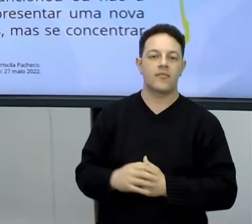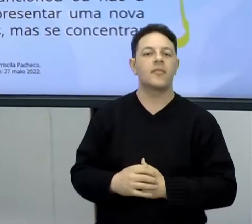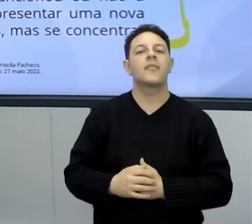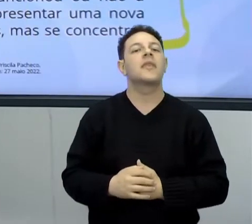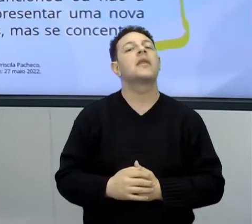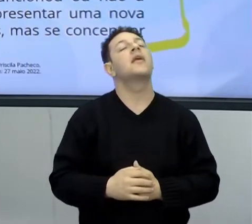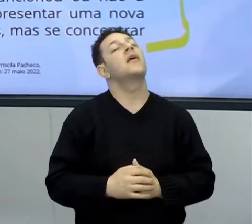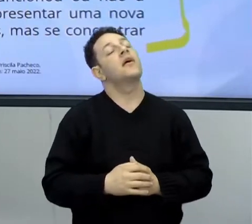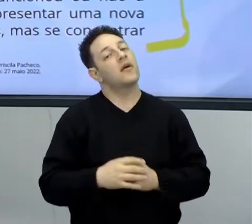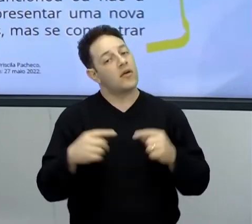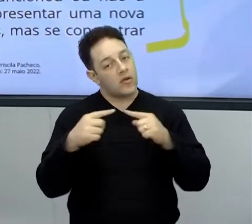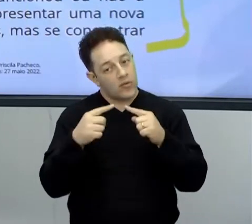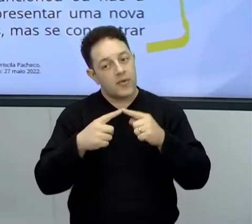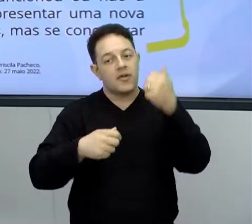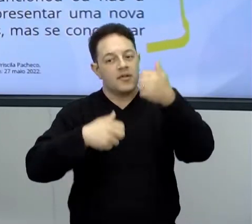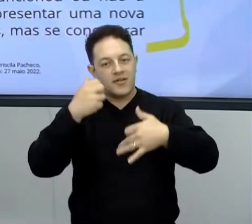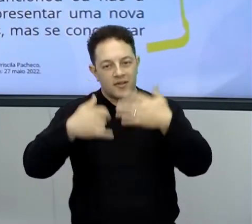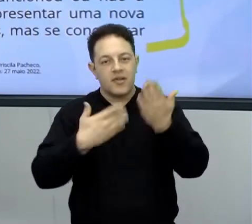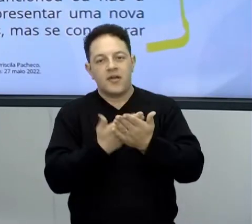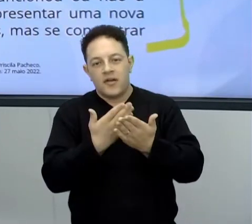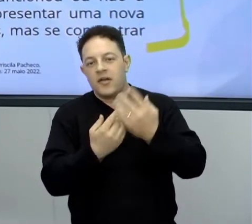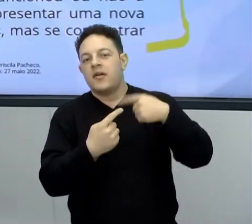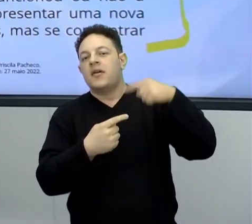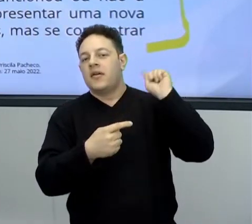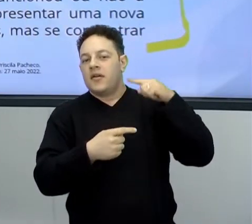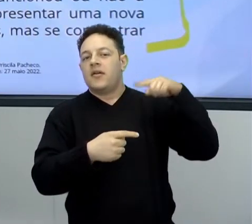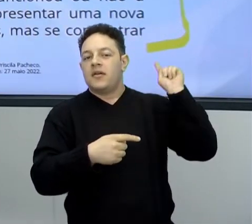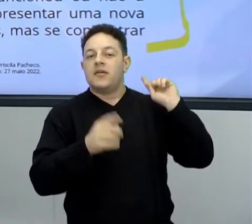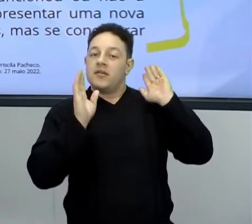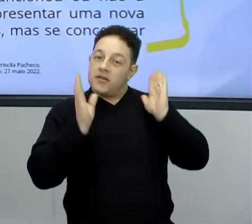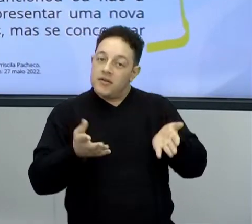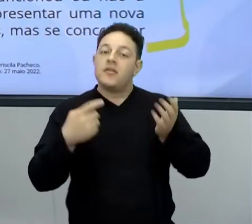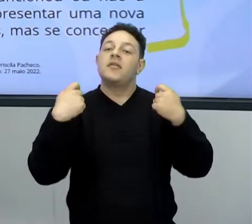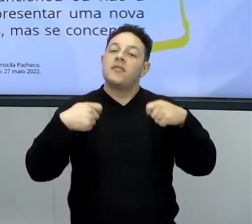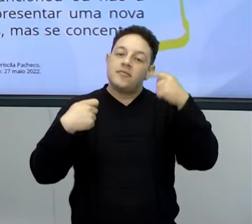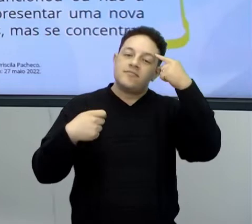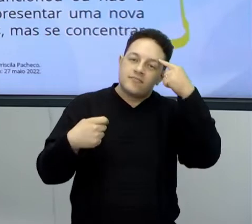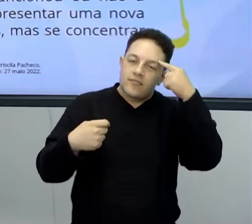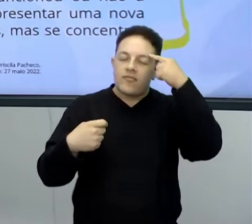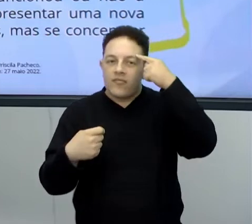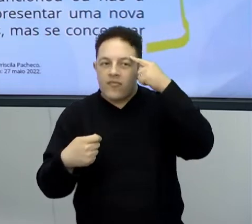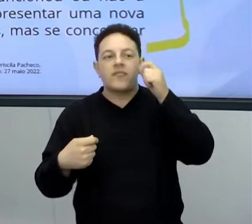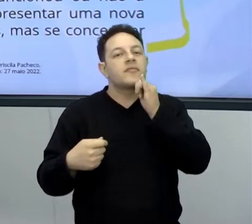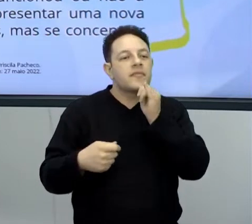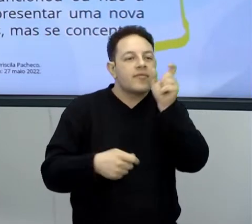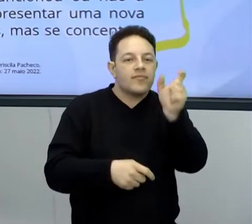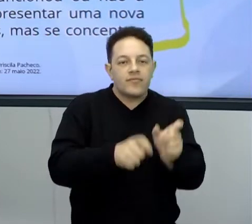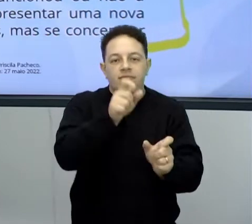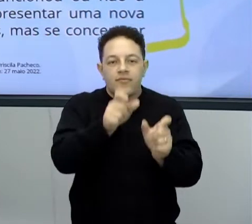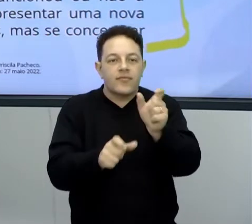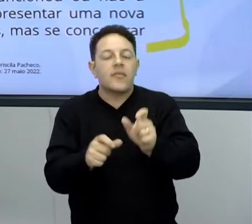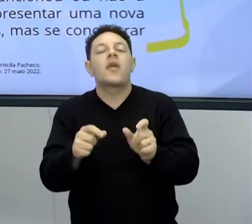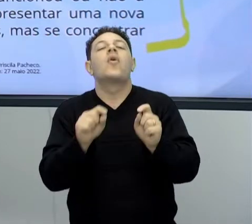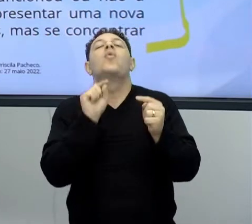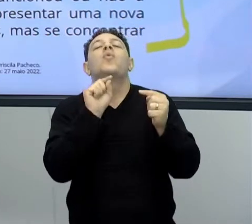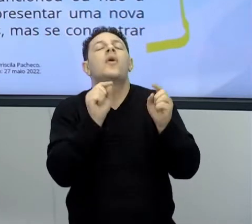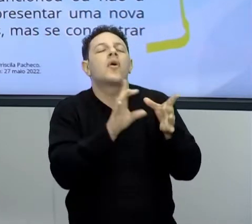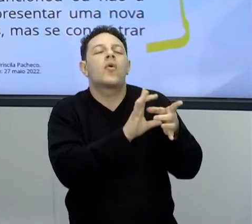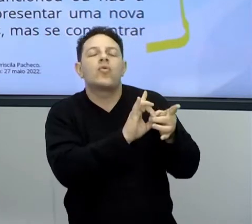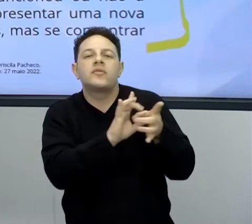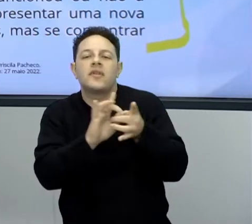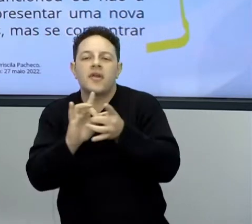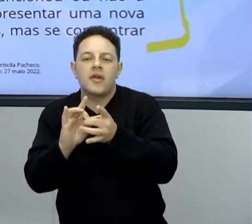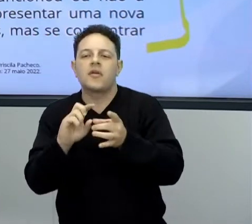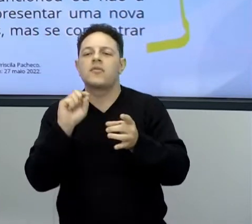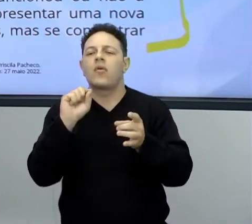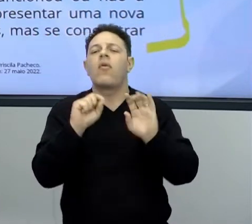Que é aquilo que a gente já falou aí nas outras aulas, o Mauro disse aqui, então pensar aí nesses sujeitos, apresentar todo o contexto.